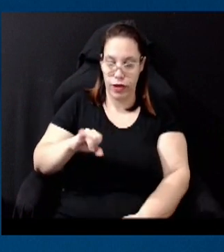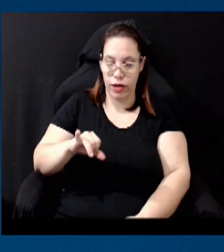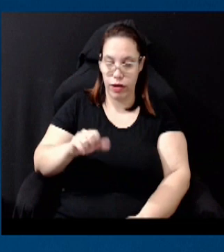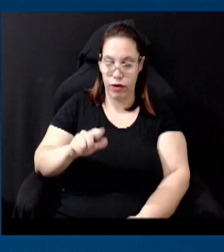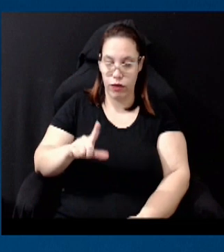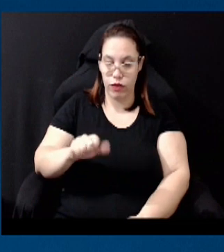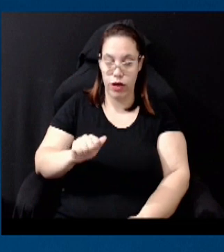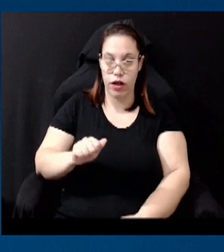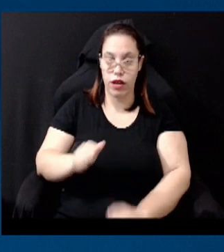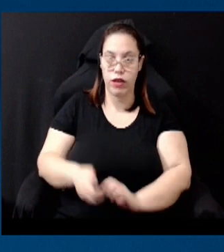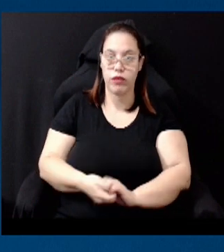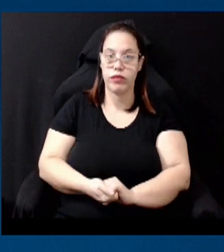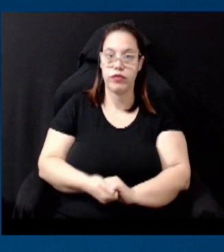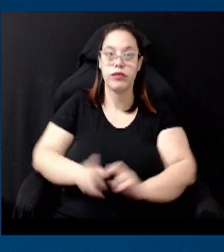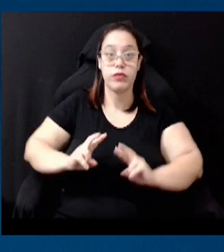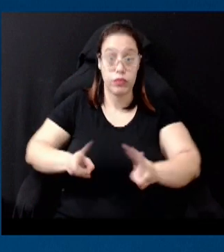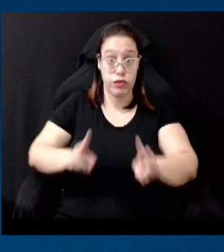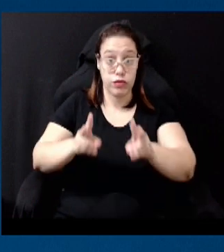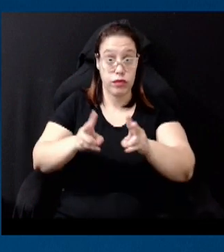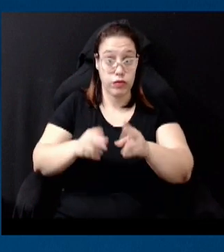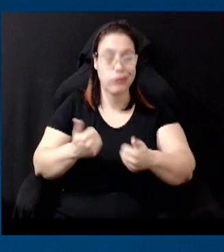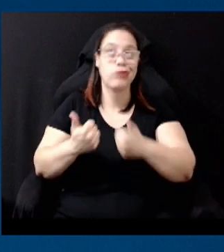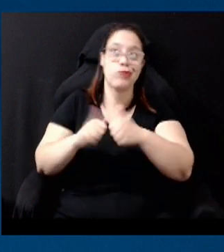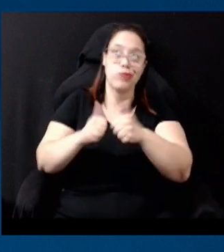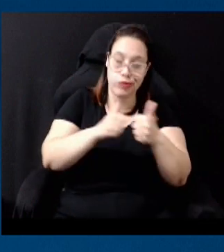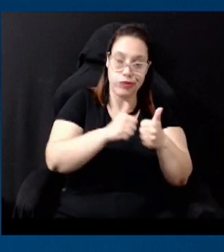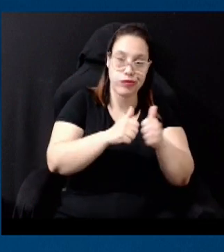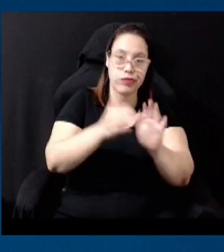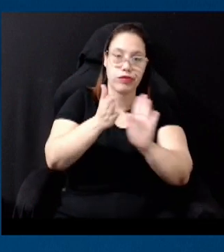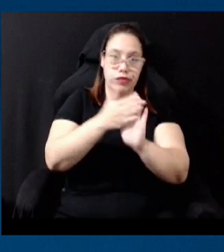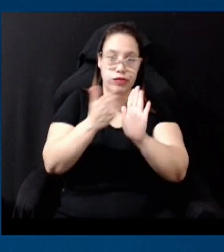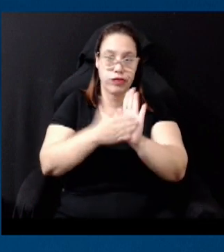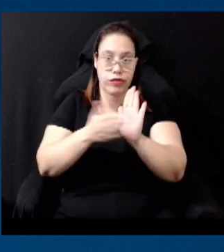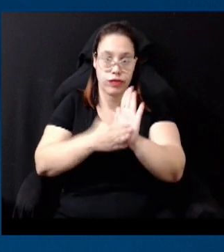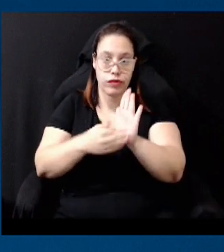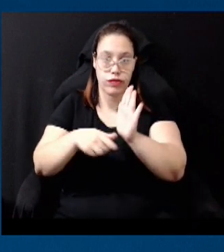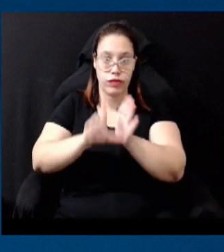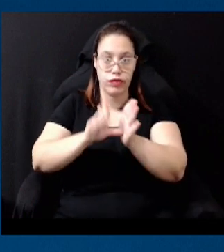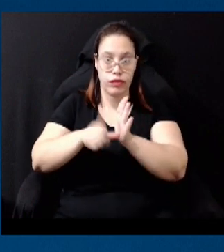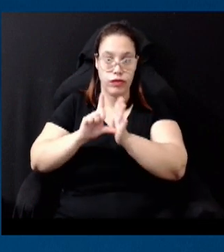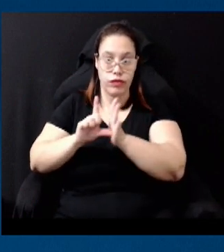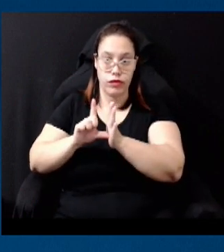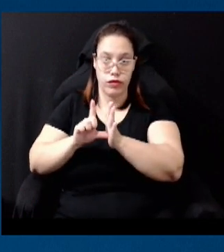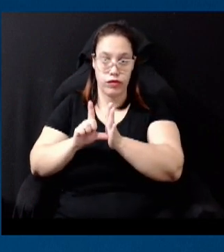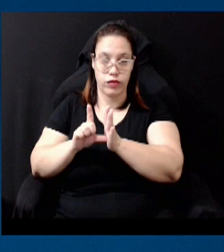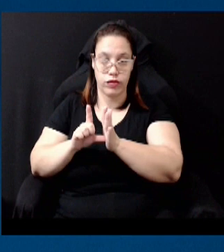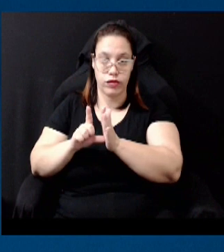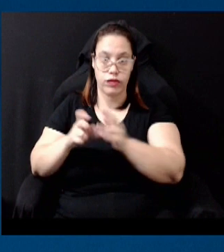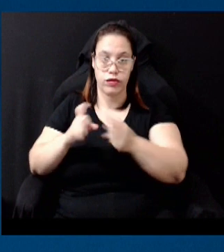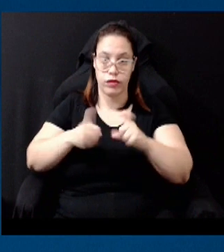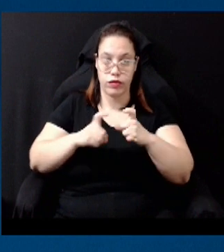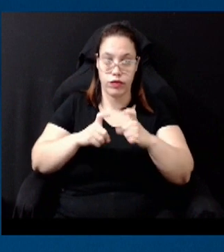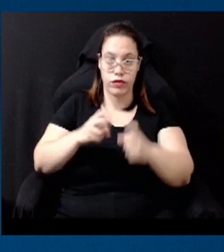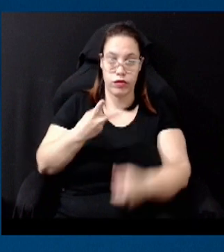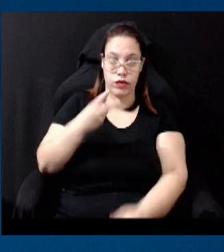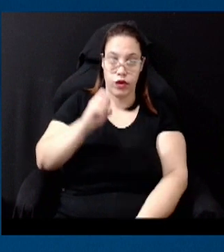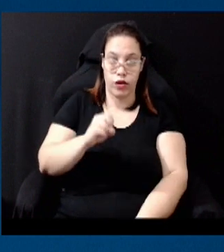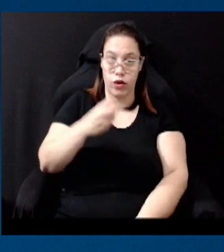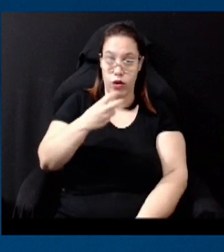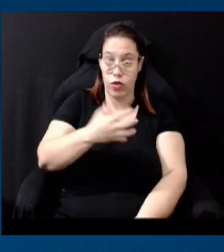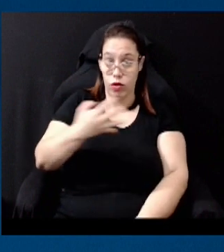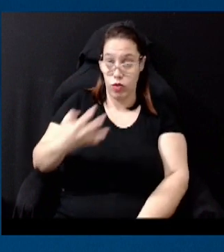Na sequência, serão analisadas matérias adiadas em reunião anterior, que ocorreu em 2024. O